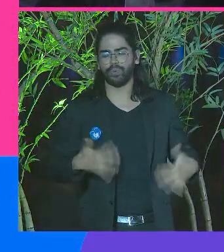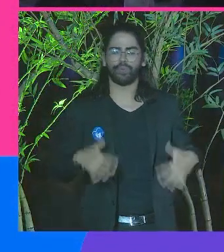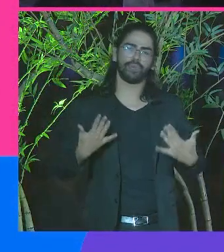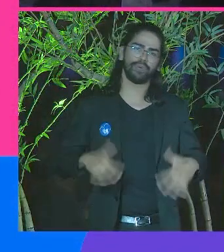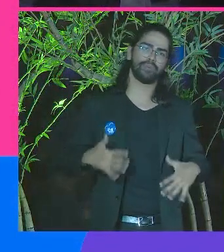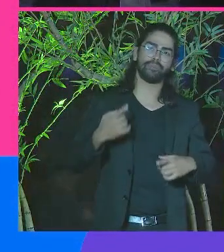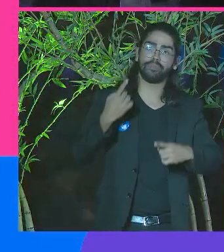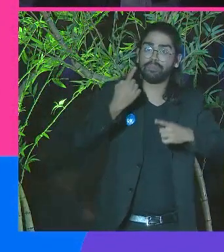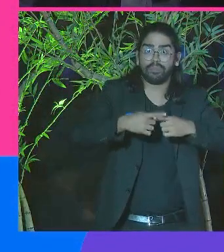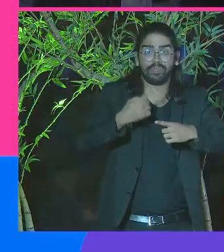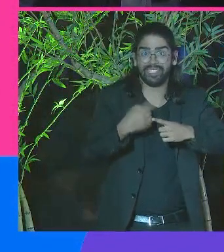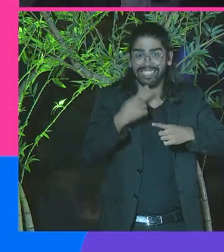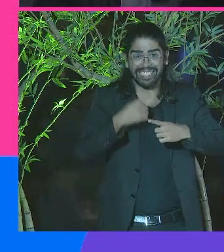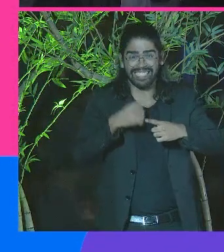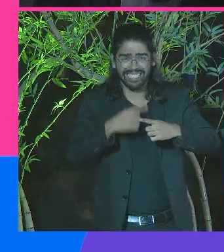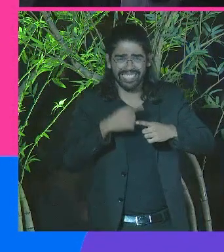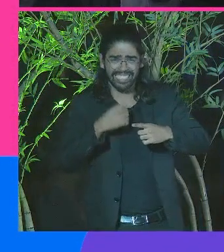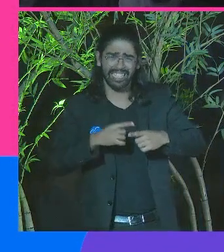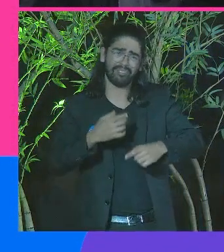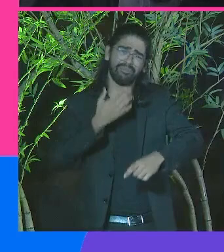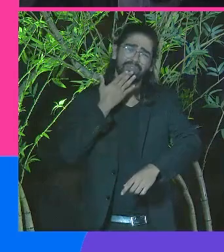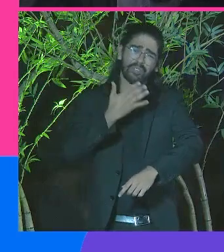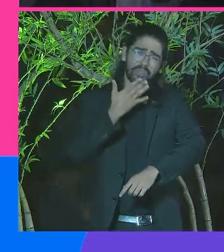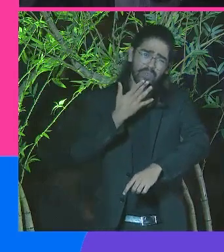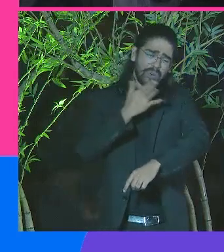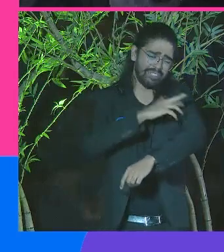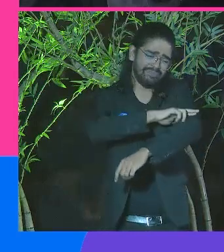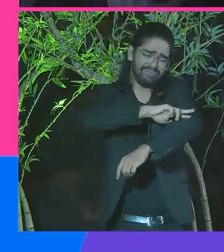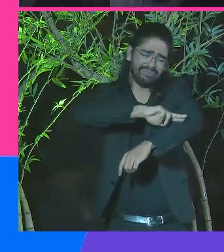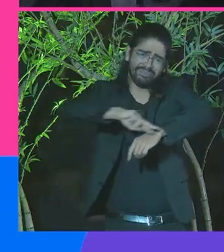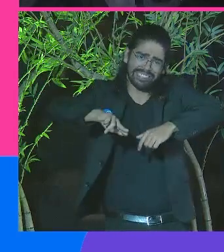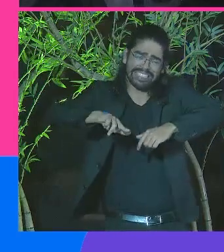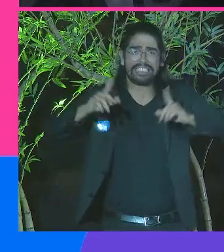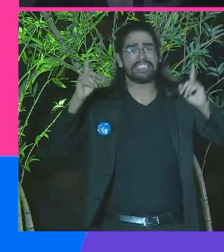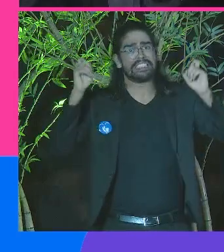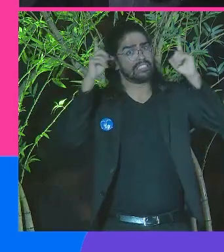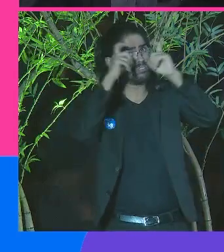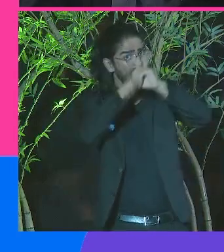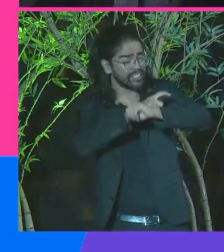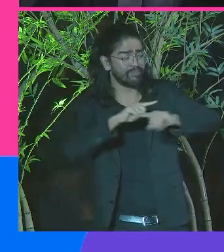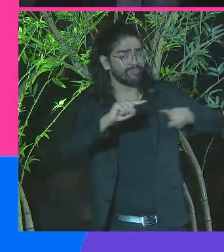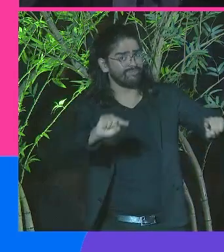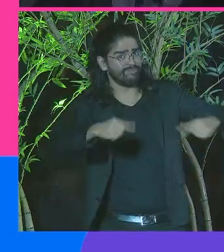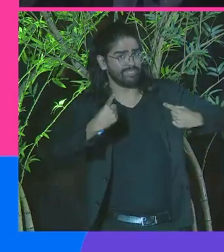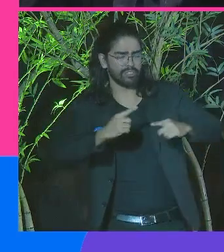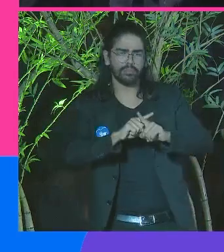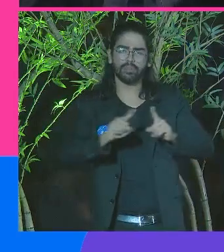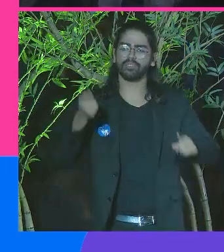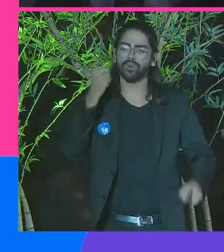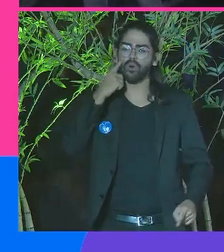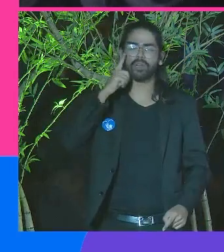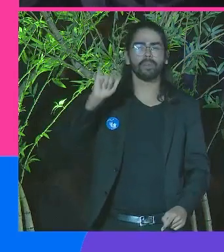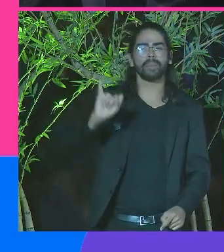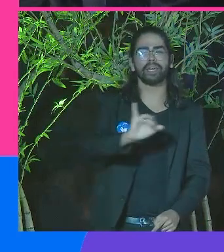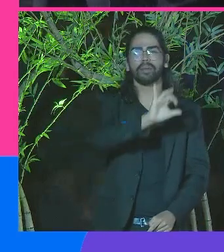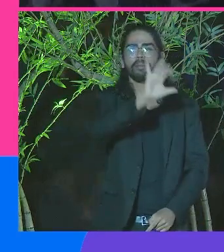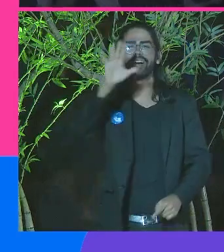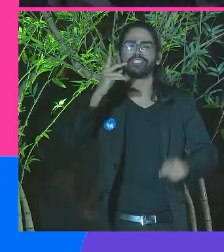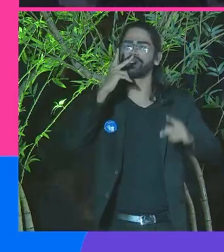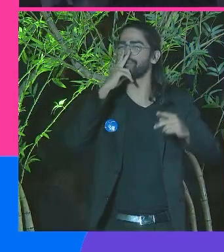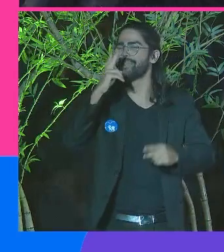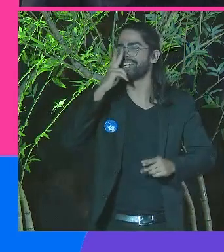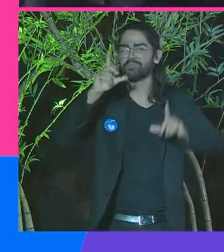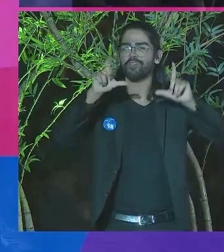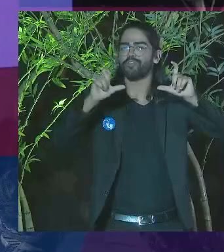de algoritmo e raça ainda são questões bem complicadas, mas eu cheguei numa imagem que é basicamente uma